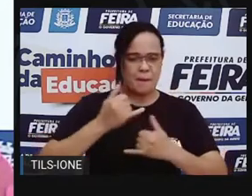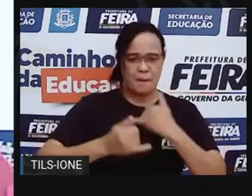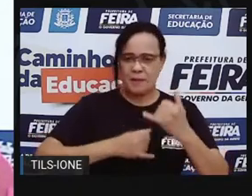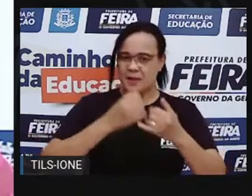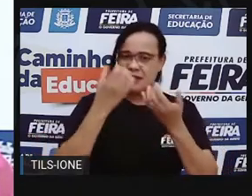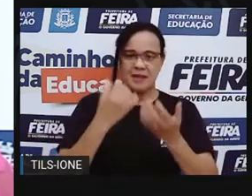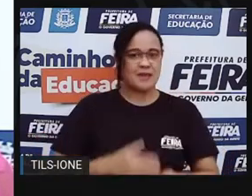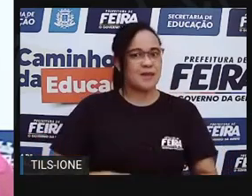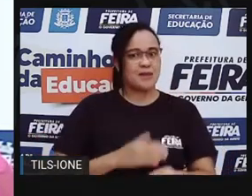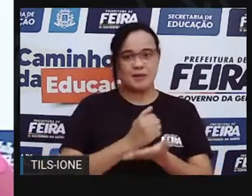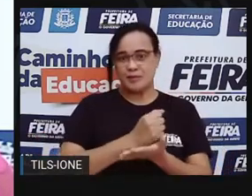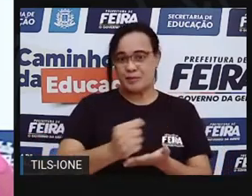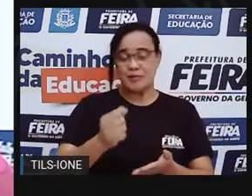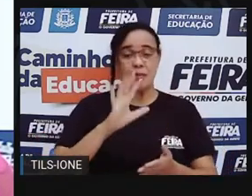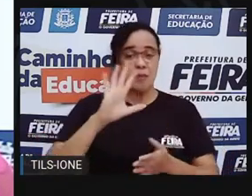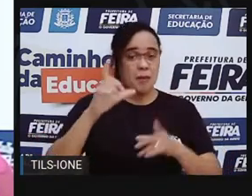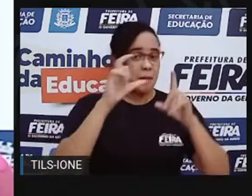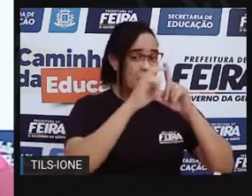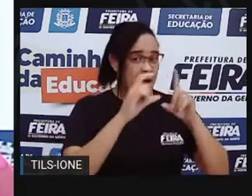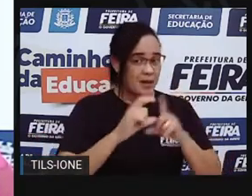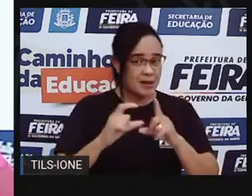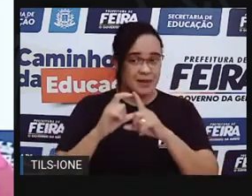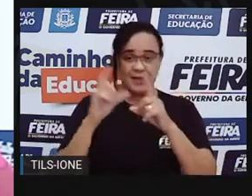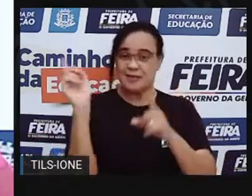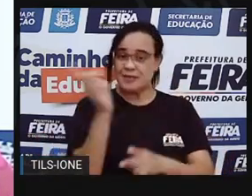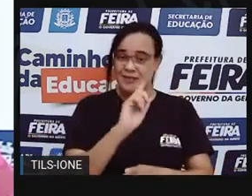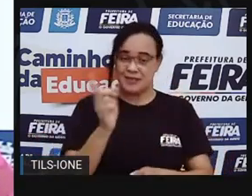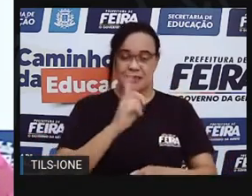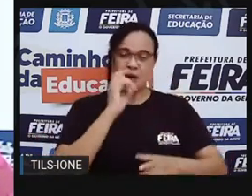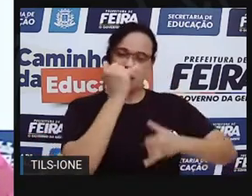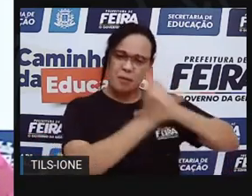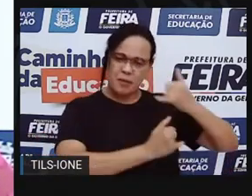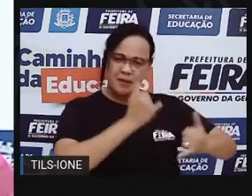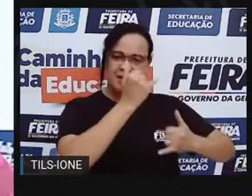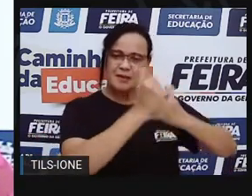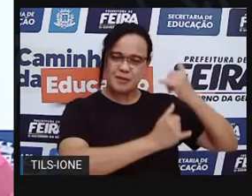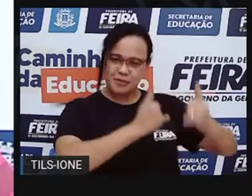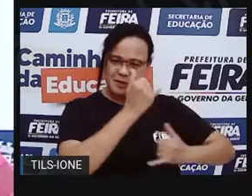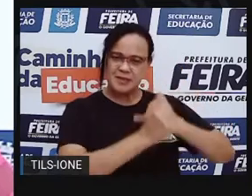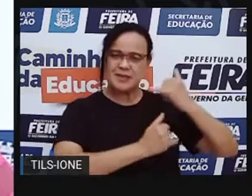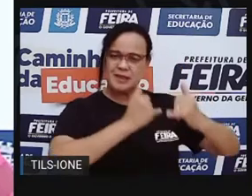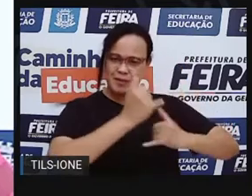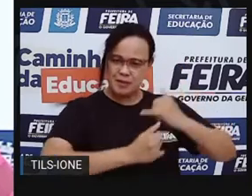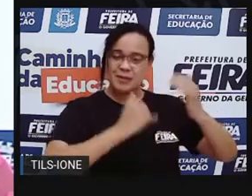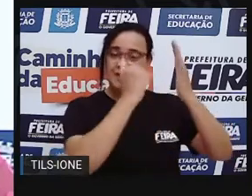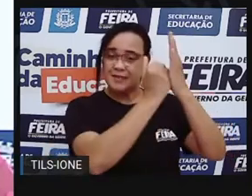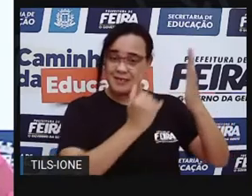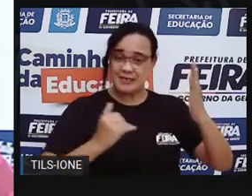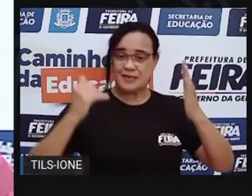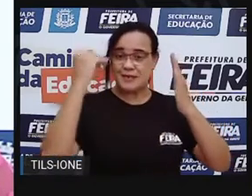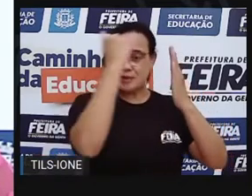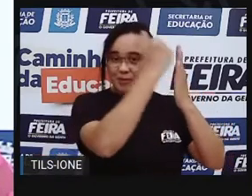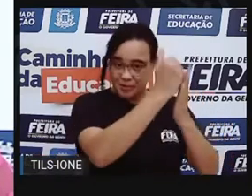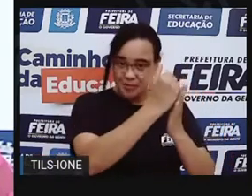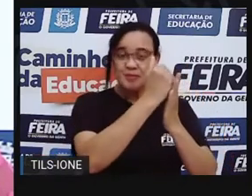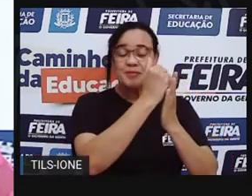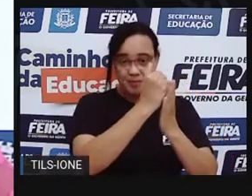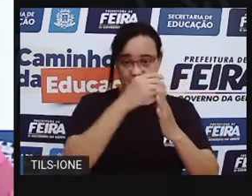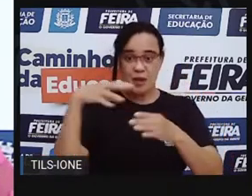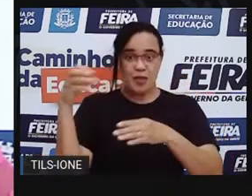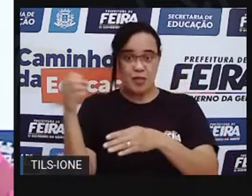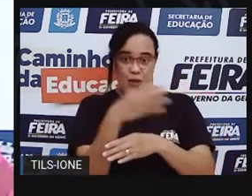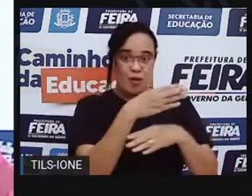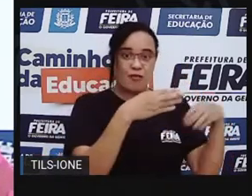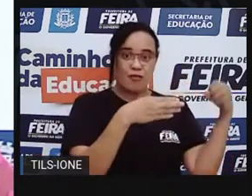palavras não. Quanto mais se brinca com elas, mais novas elas